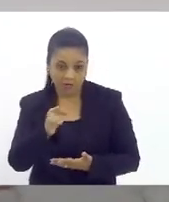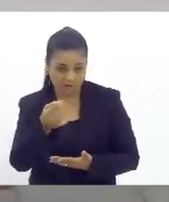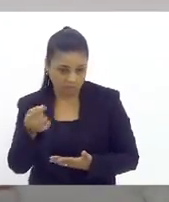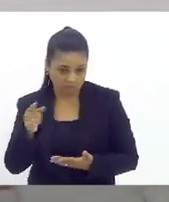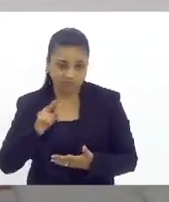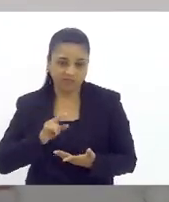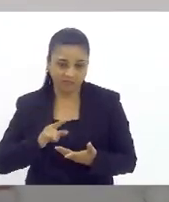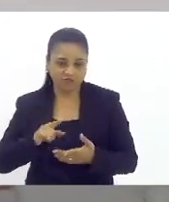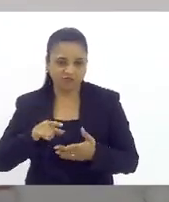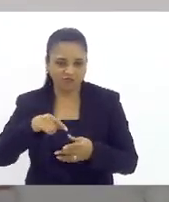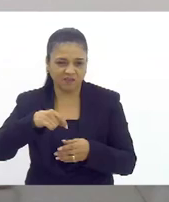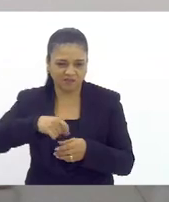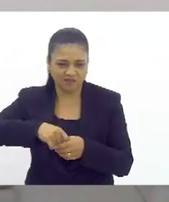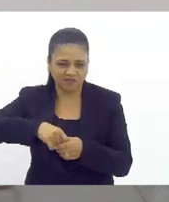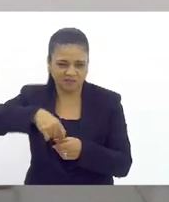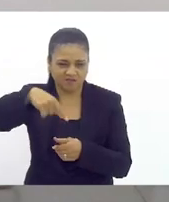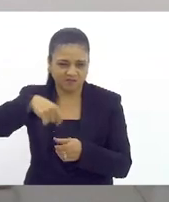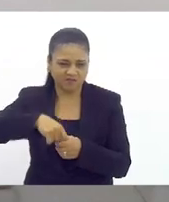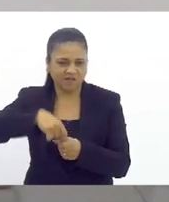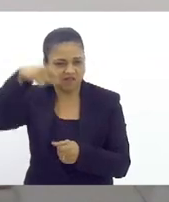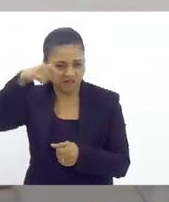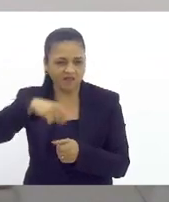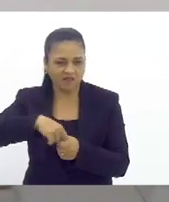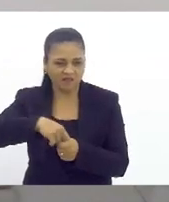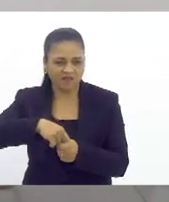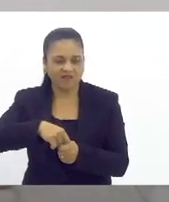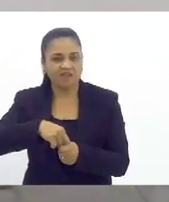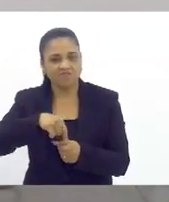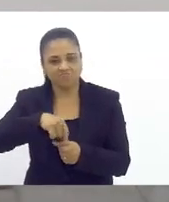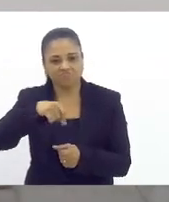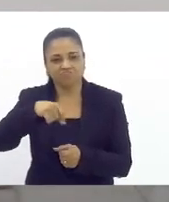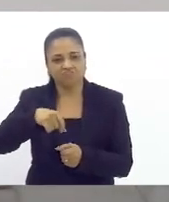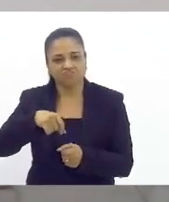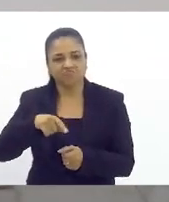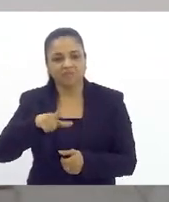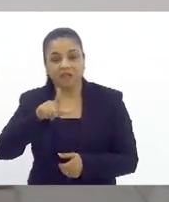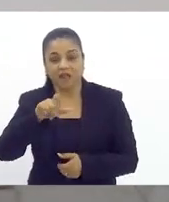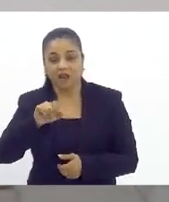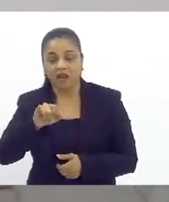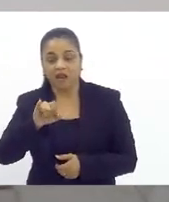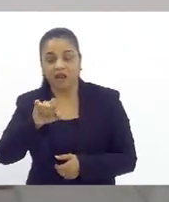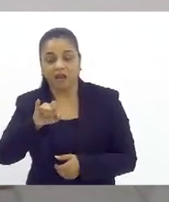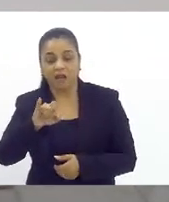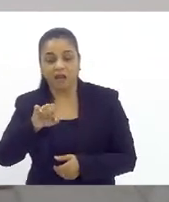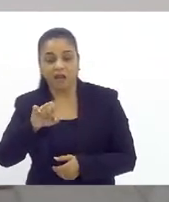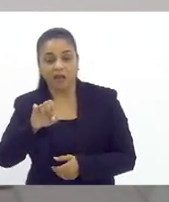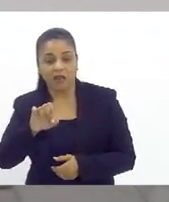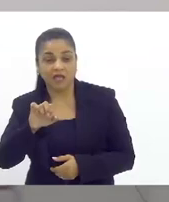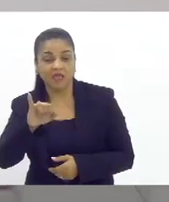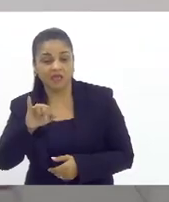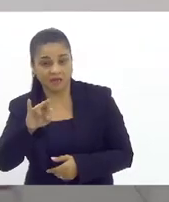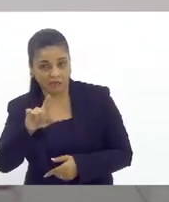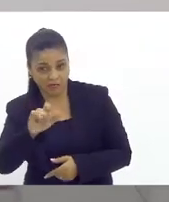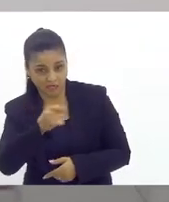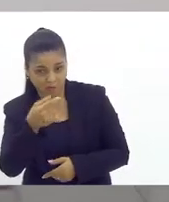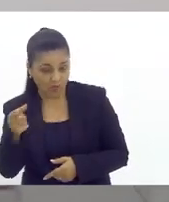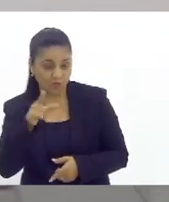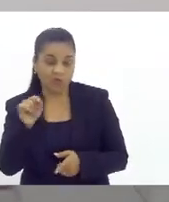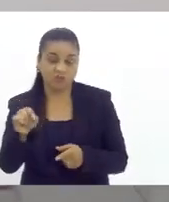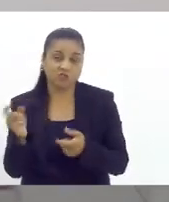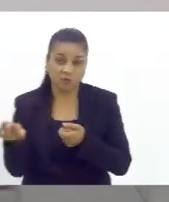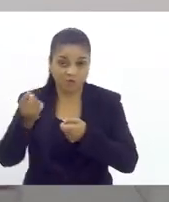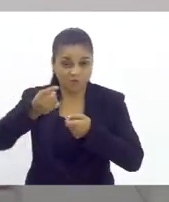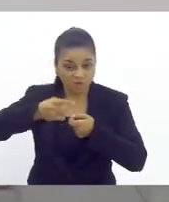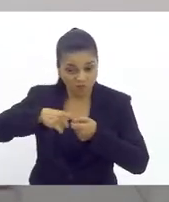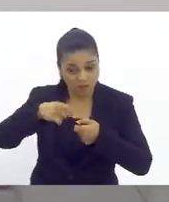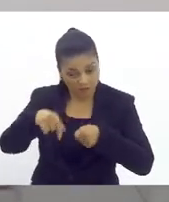vigoristas se o governo sabendo o recurso que tem as terras que tem não posso fazer umas tomadas com os deveres assim olha nós